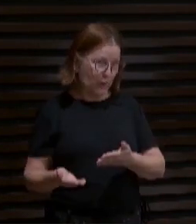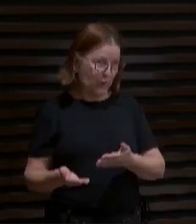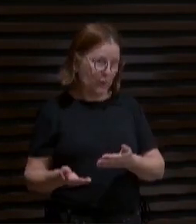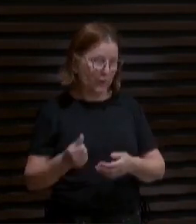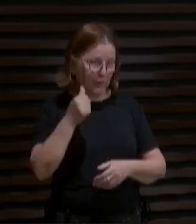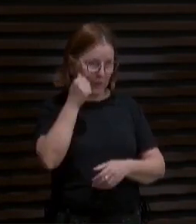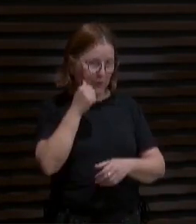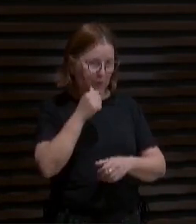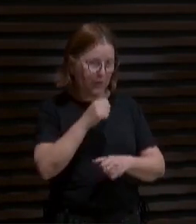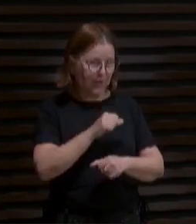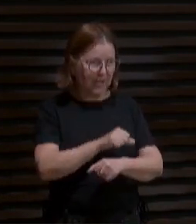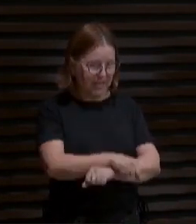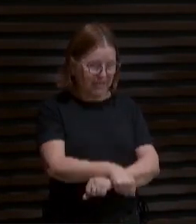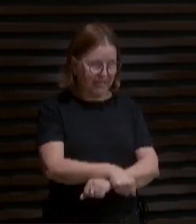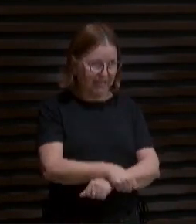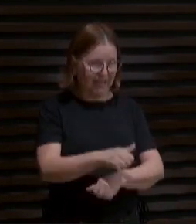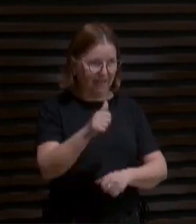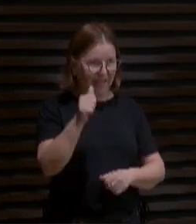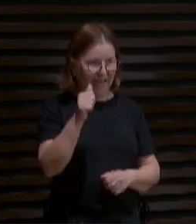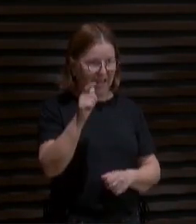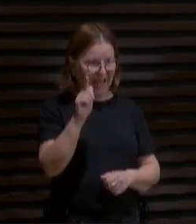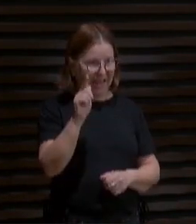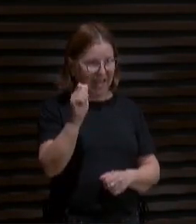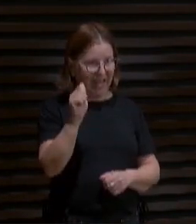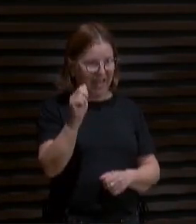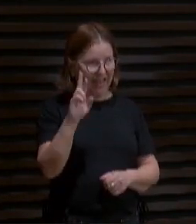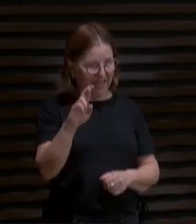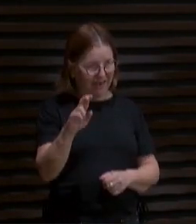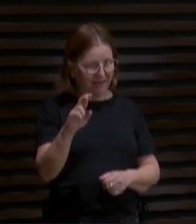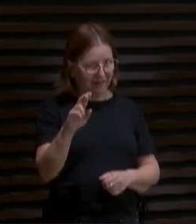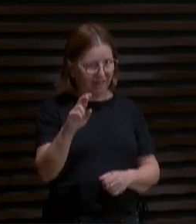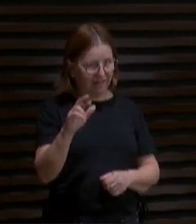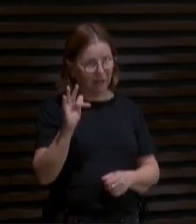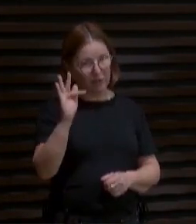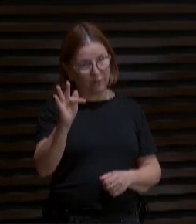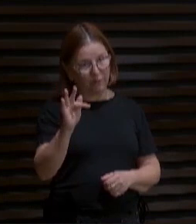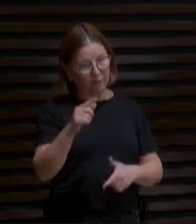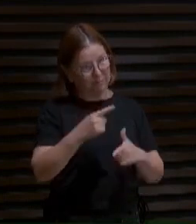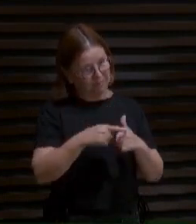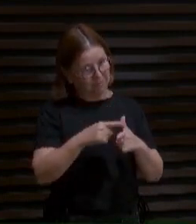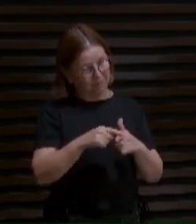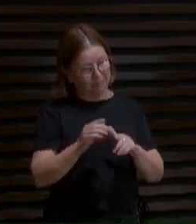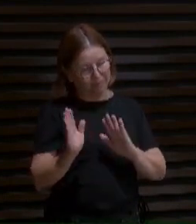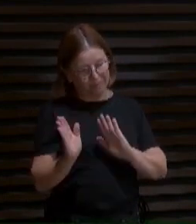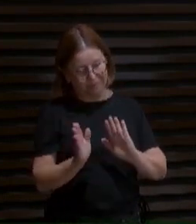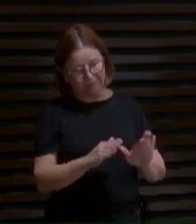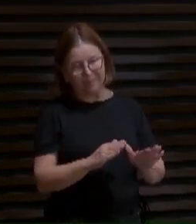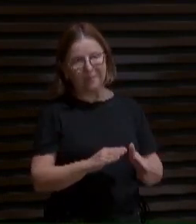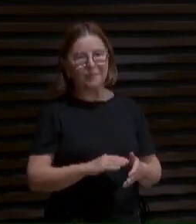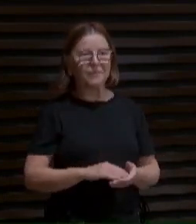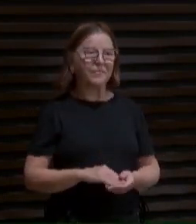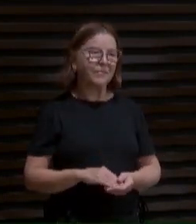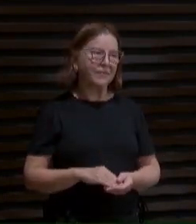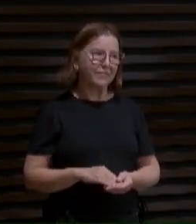A Agar foi um problema. Mas vamos deixar a Agar de lado,